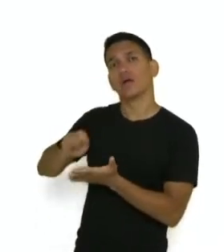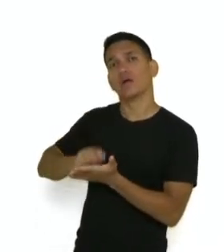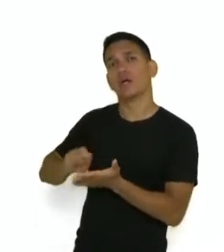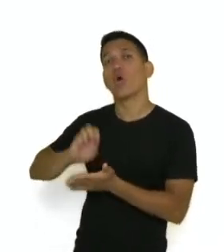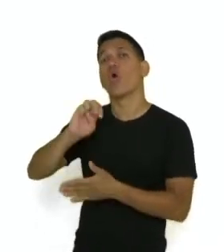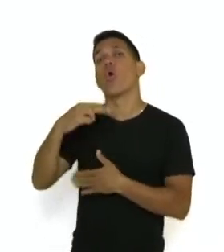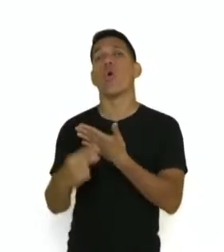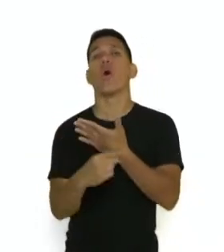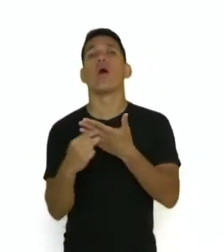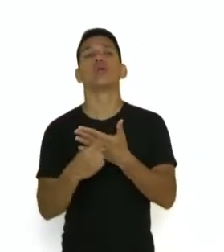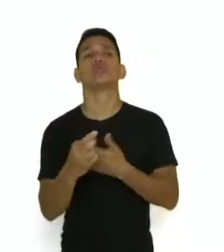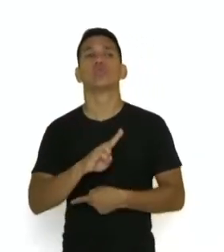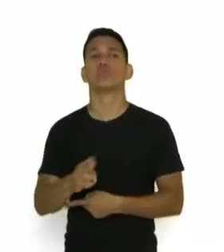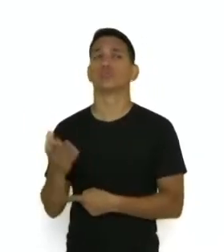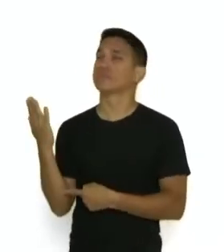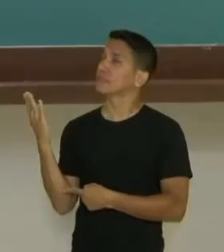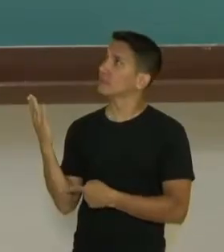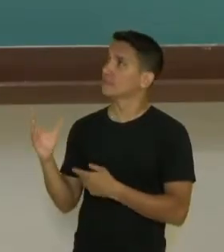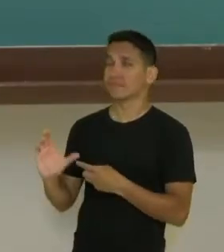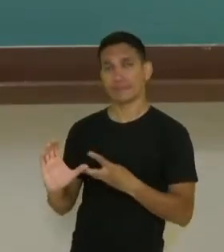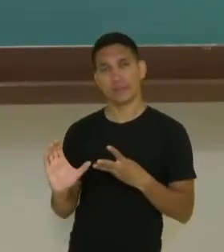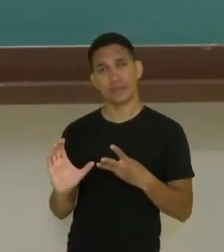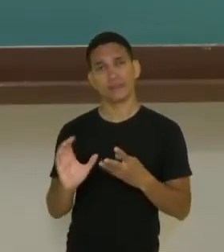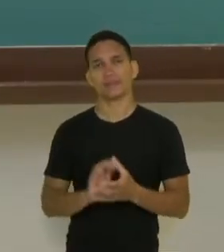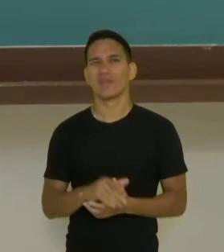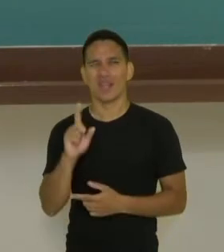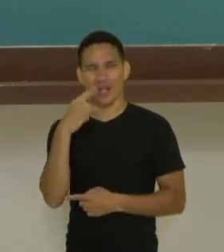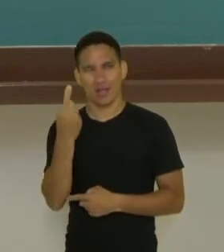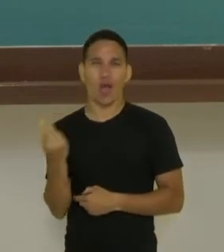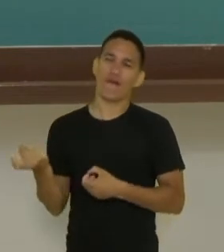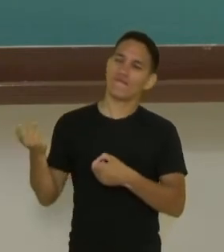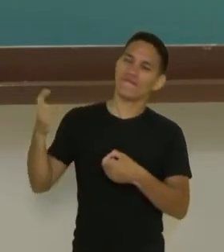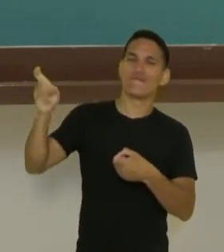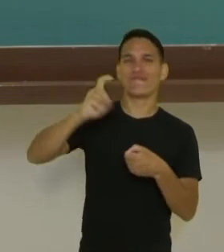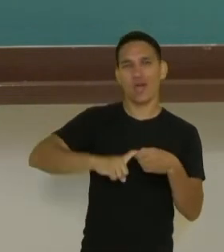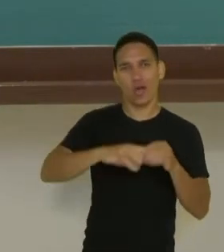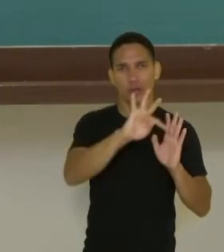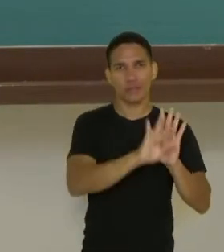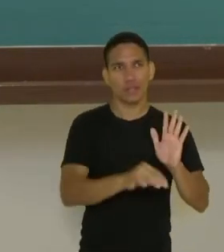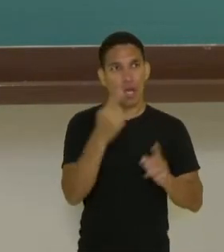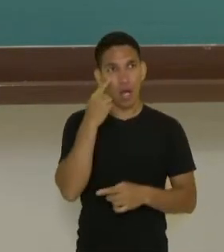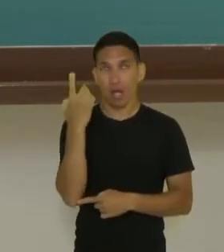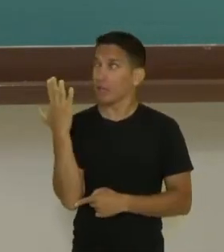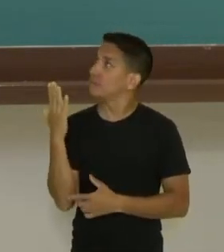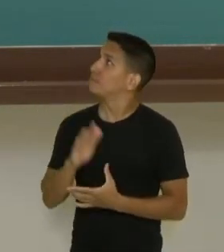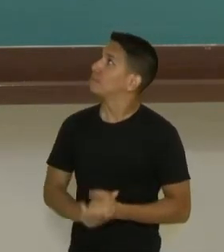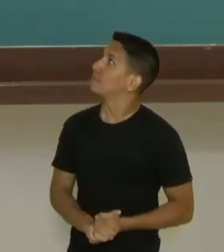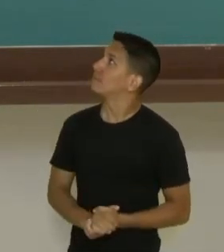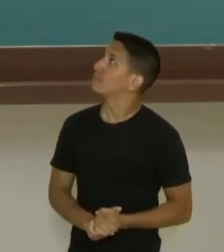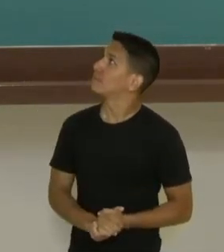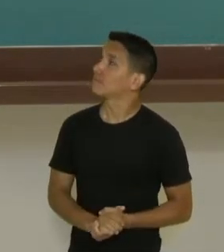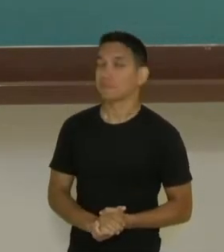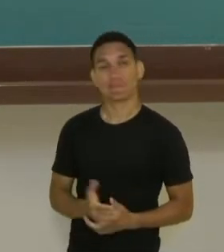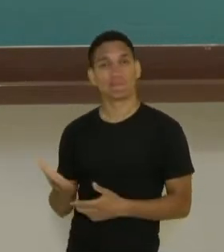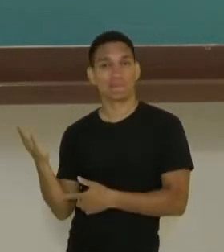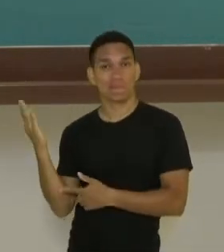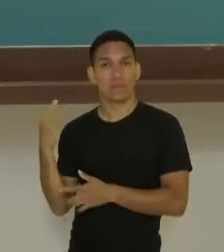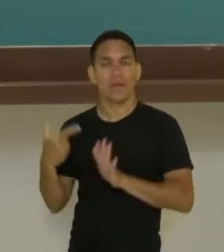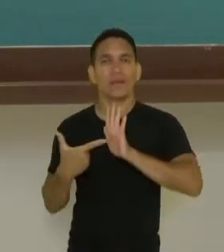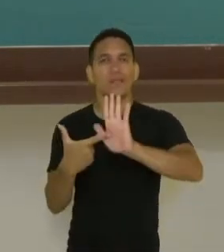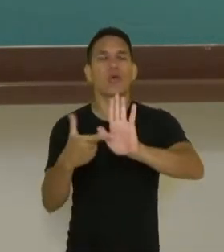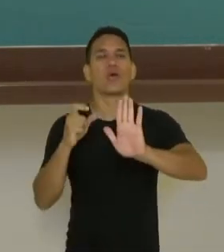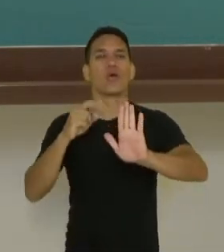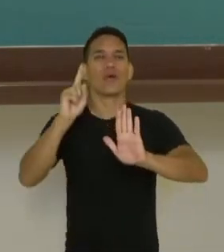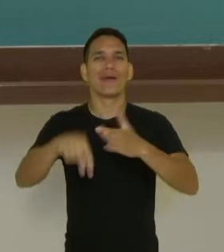Camilo Magalhães Paz de Barros? Vamos voltar lá no início do texto para nós vermos aqui? Então aqui no